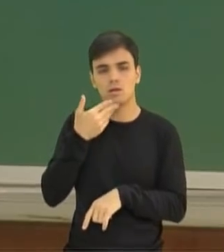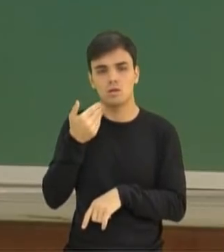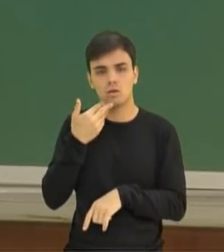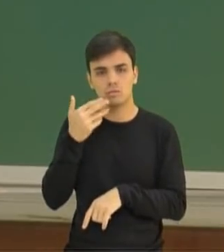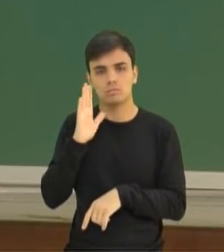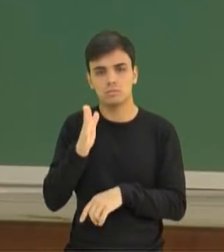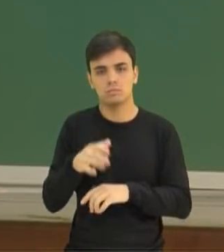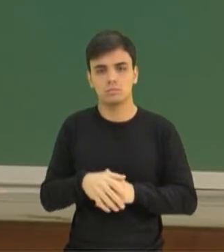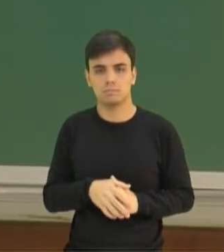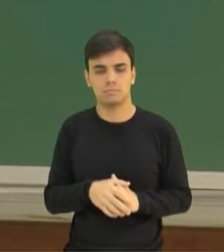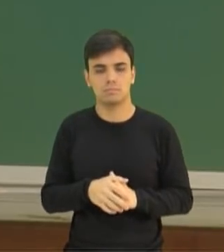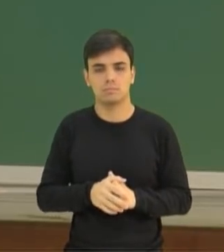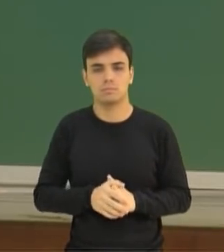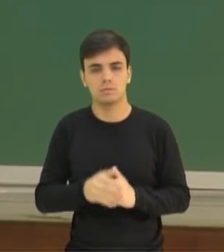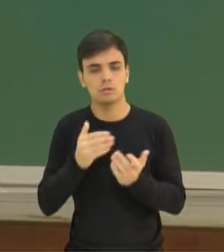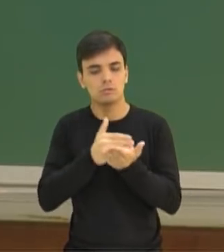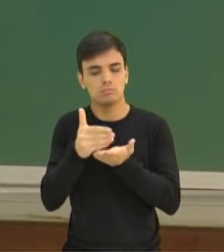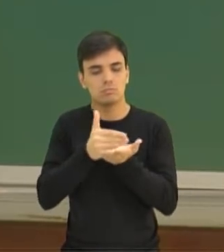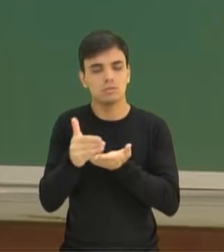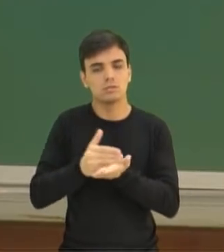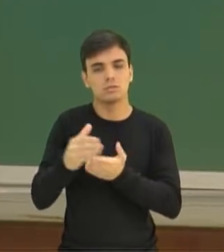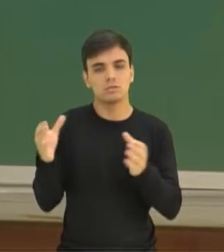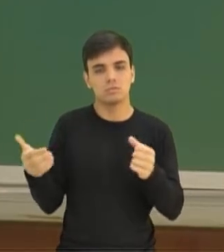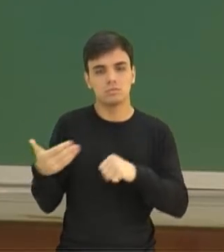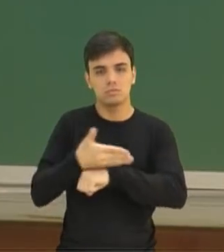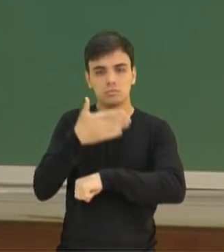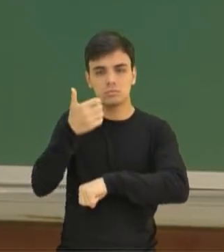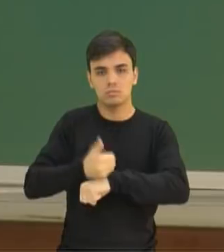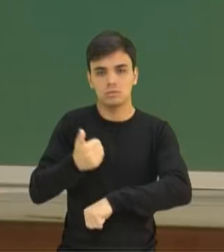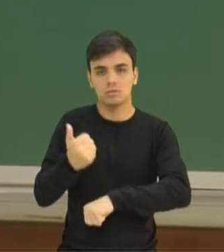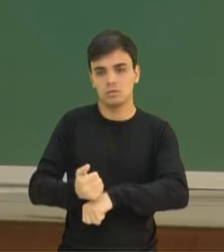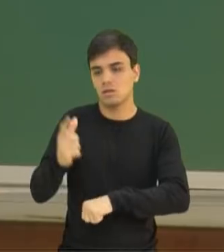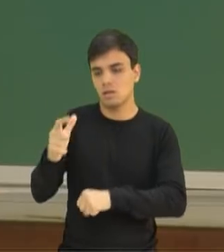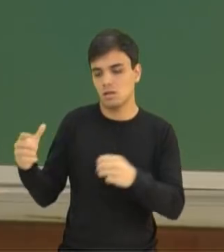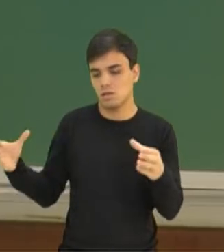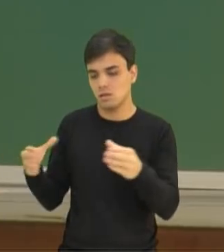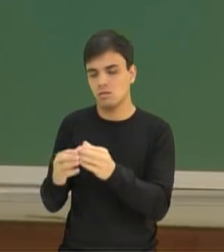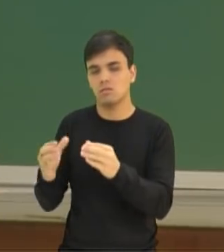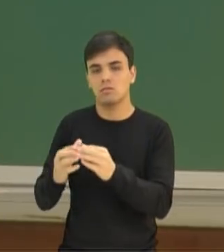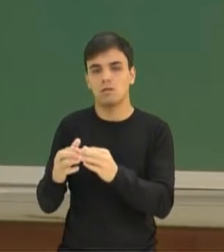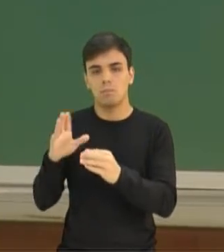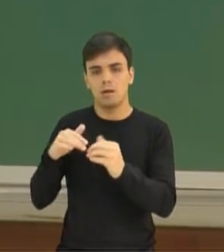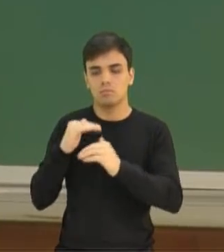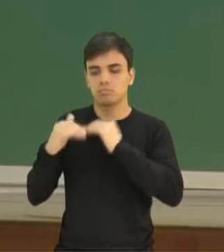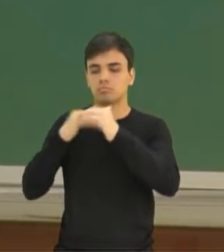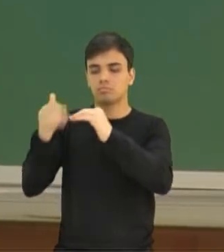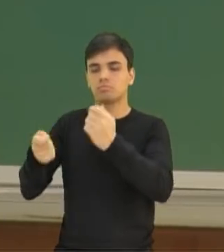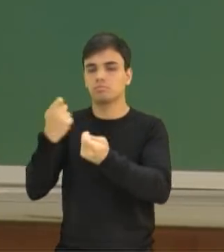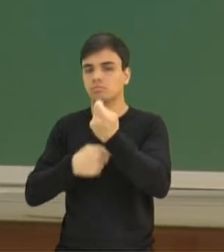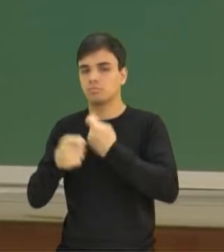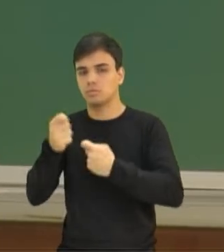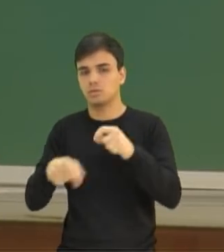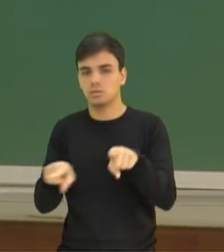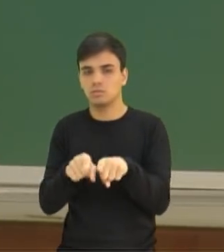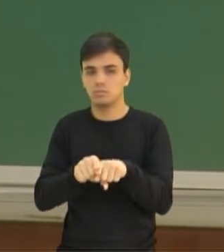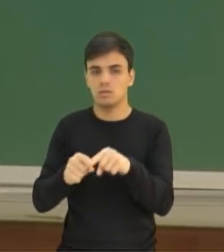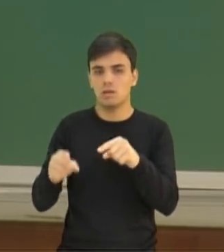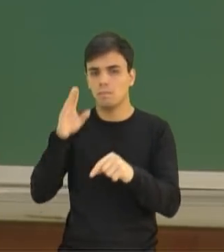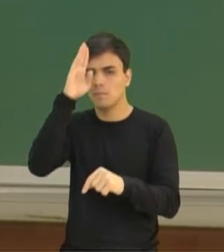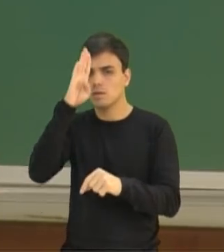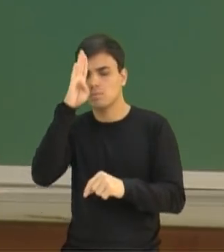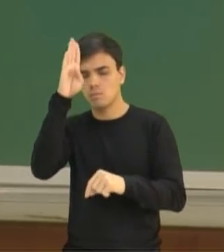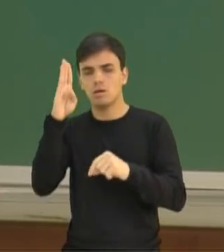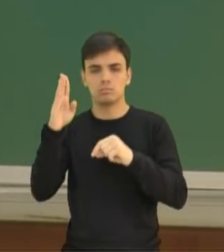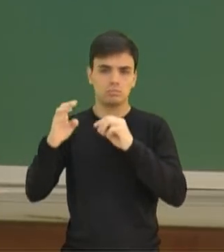início da colonização do Brasil, era a região mais desenvolvida economicamente. As principais atividades econômicas do